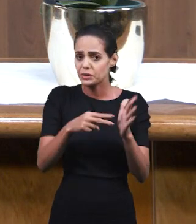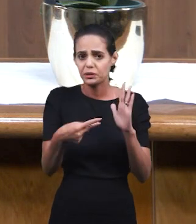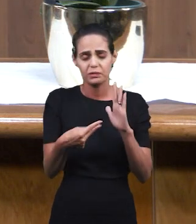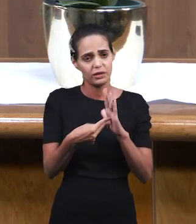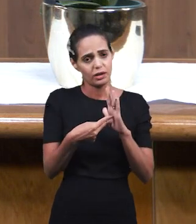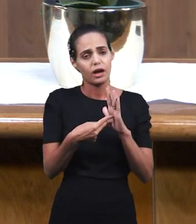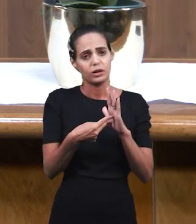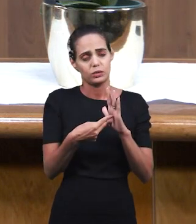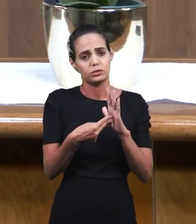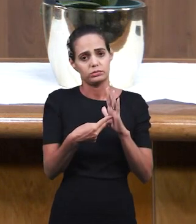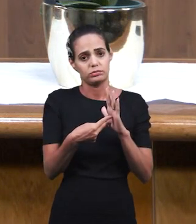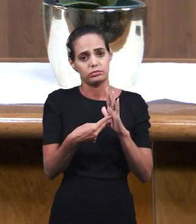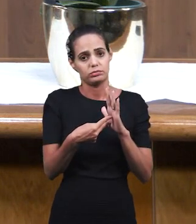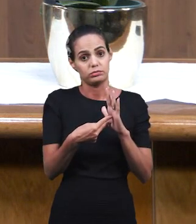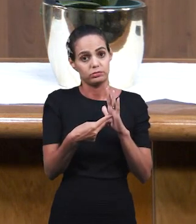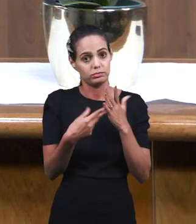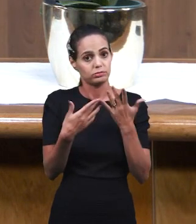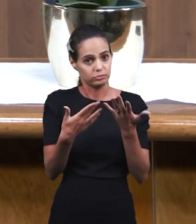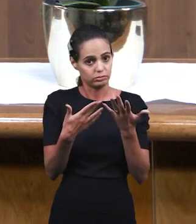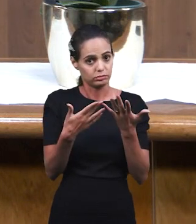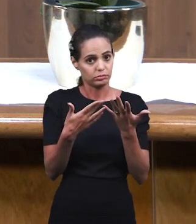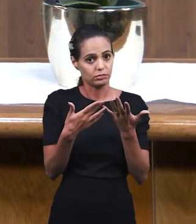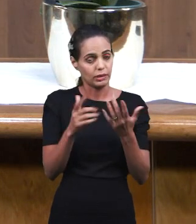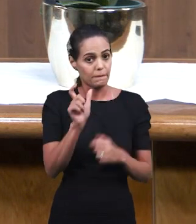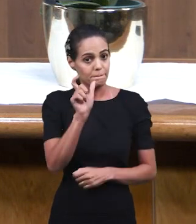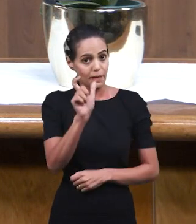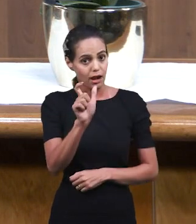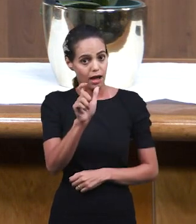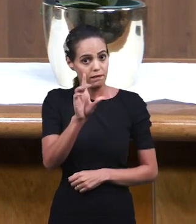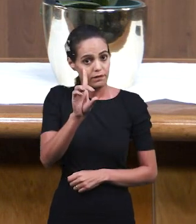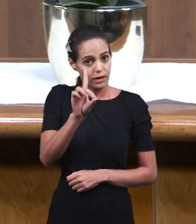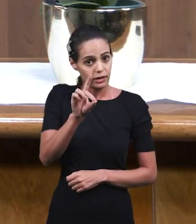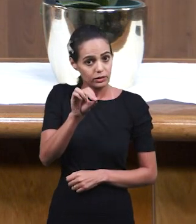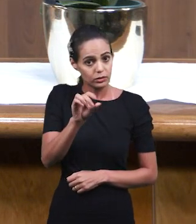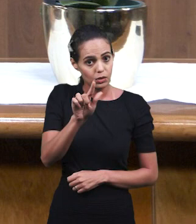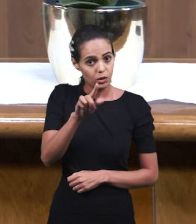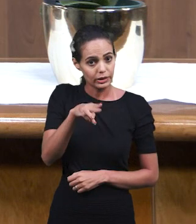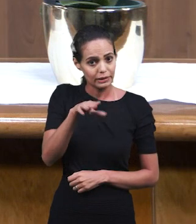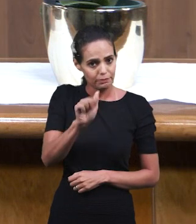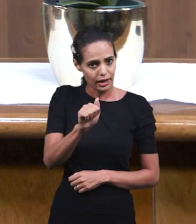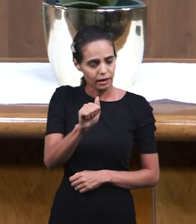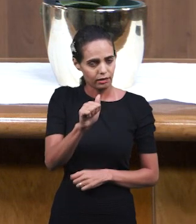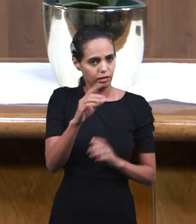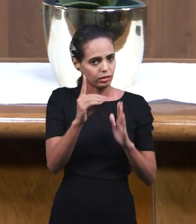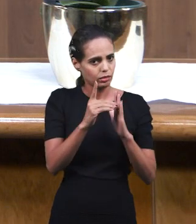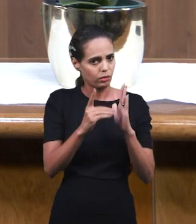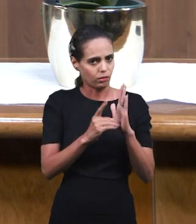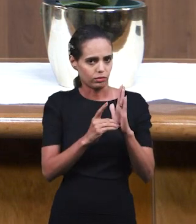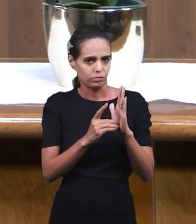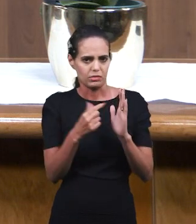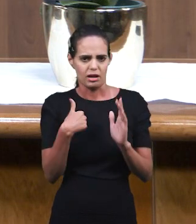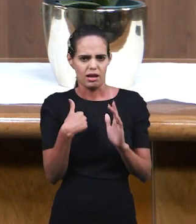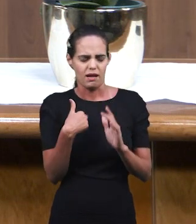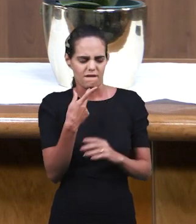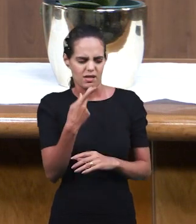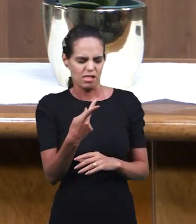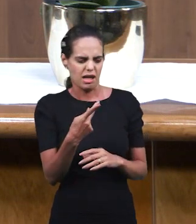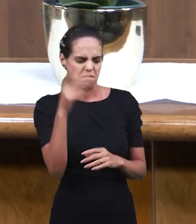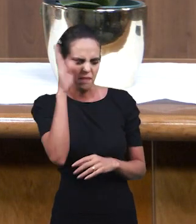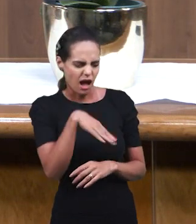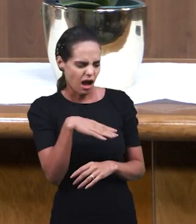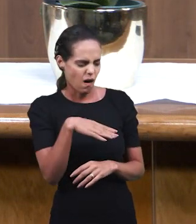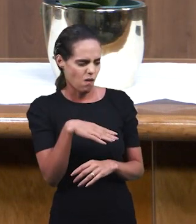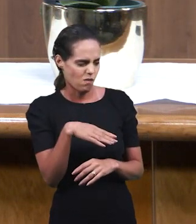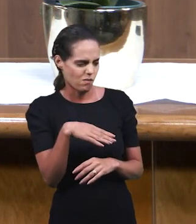palavra dogma. Então os irmãos estão cientes aqui, repito, não estamos querendo aqui apontar, acusar,